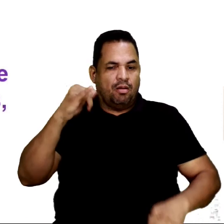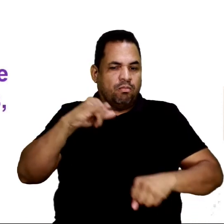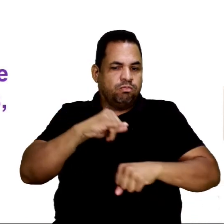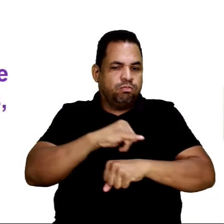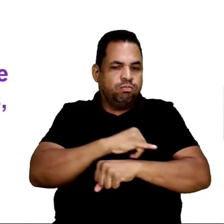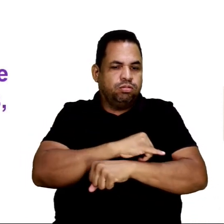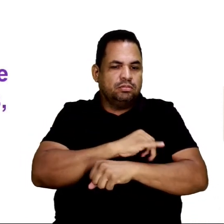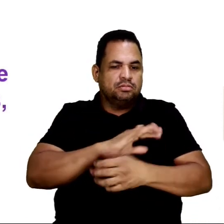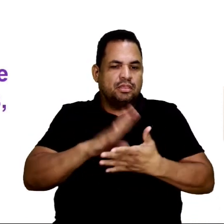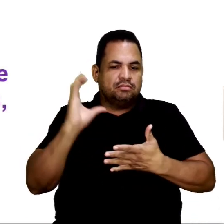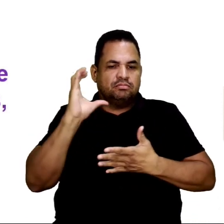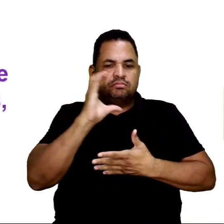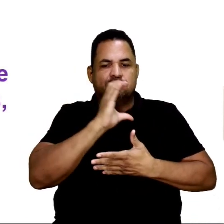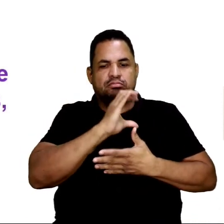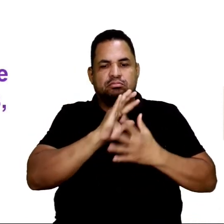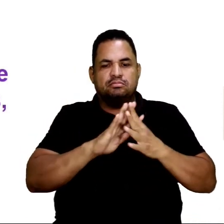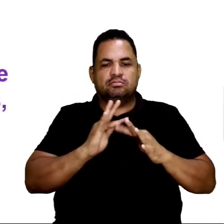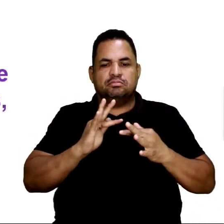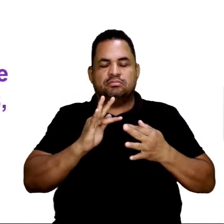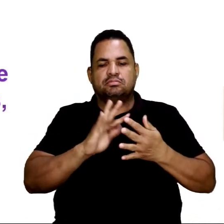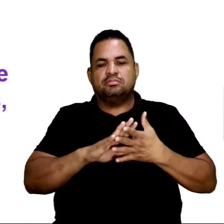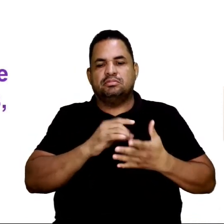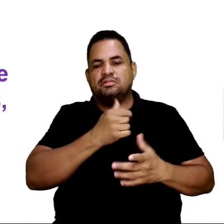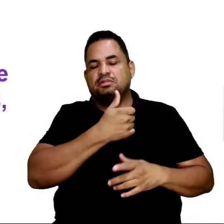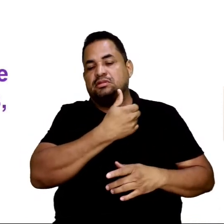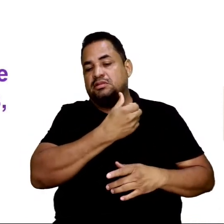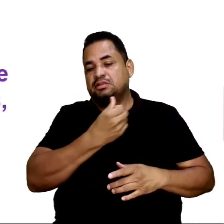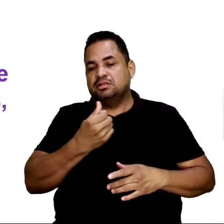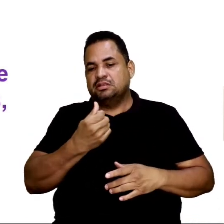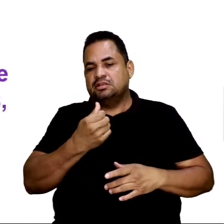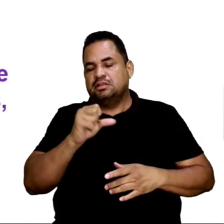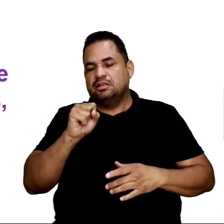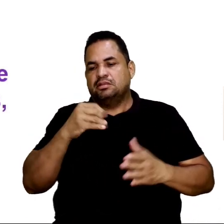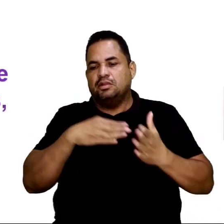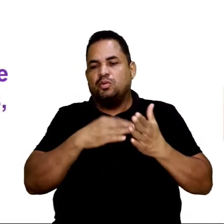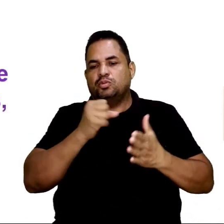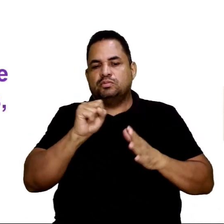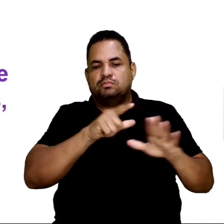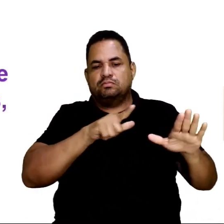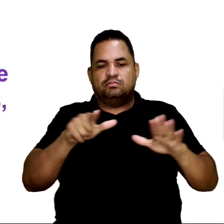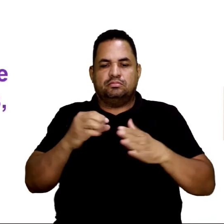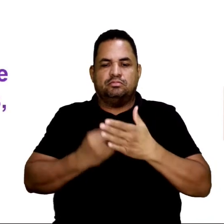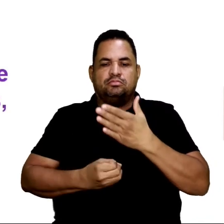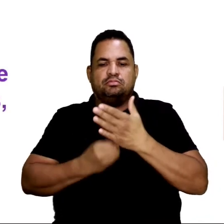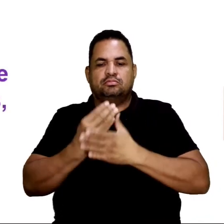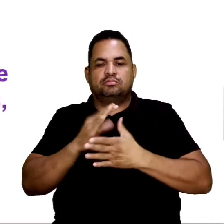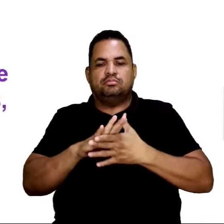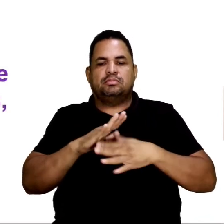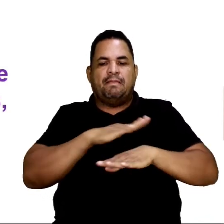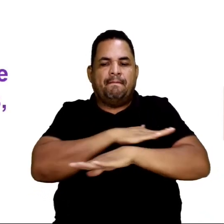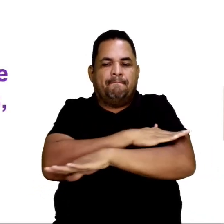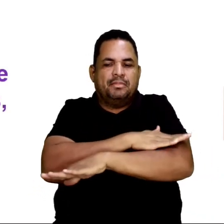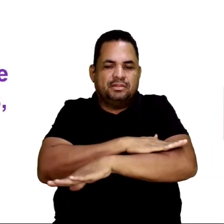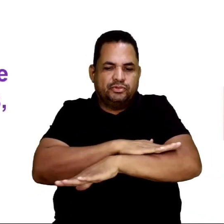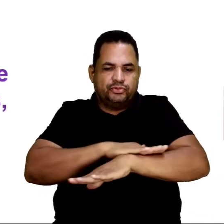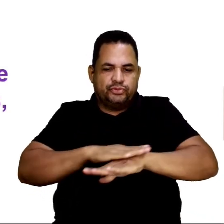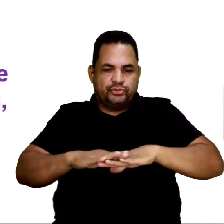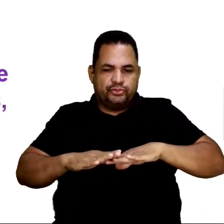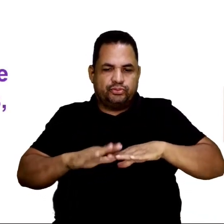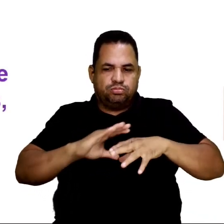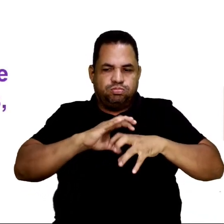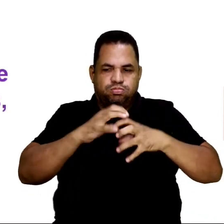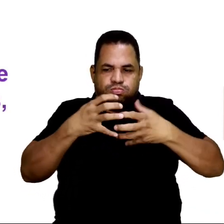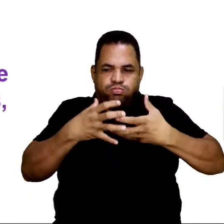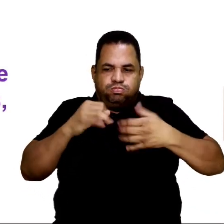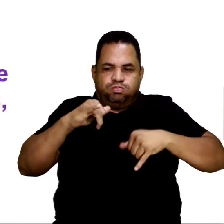forma rapidamente ao longo das últimas 6 a 8 semanas, dando ao feto um aspecto liso e